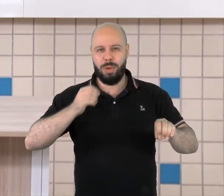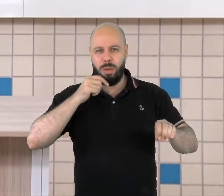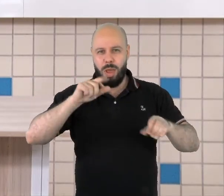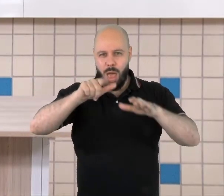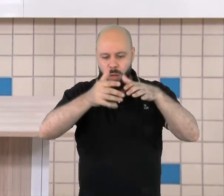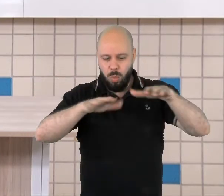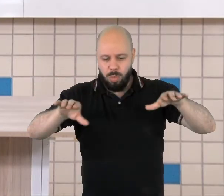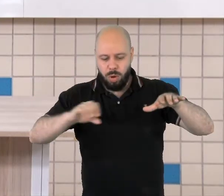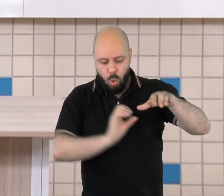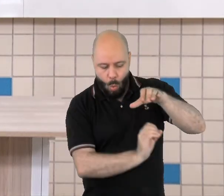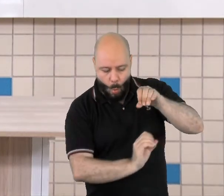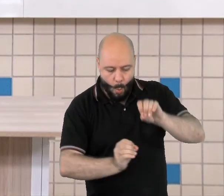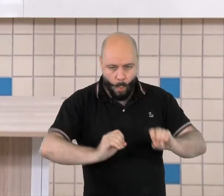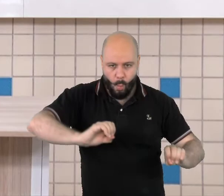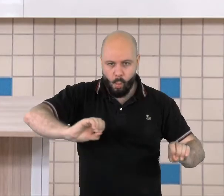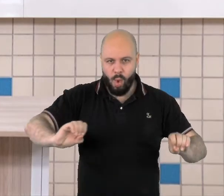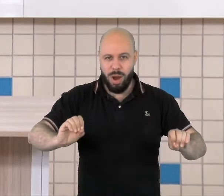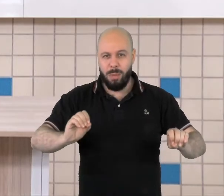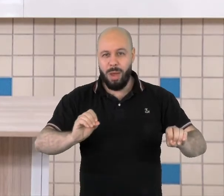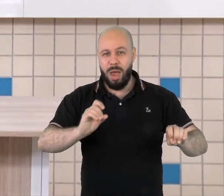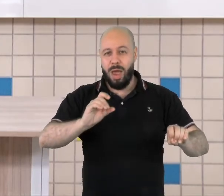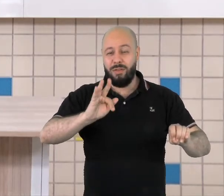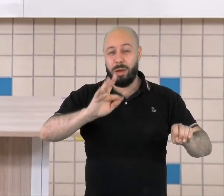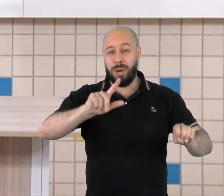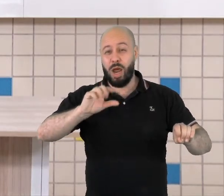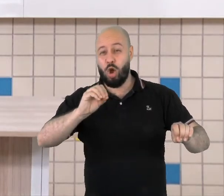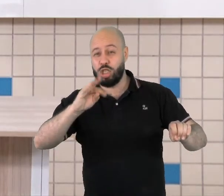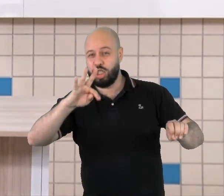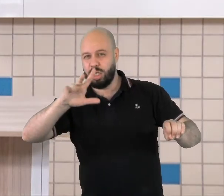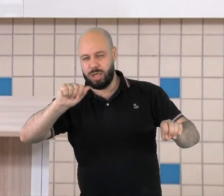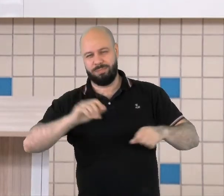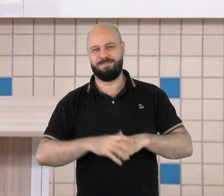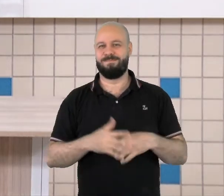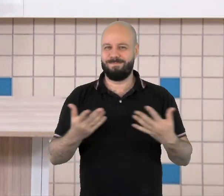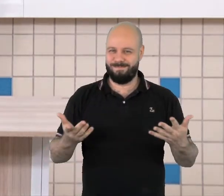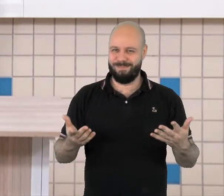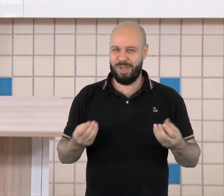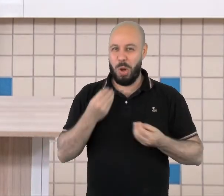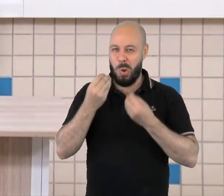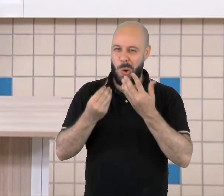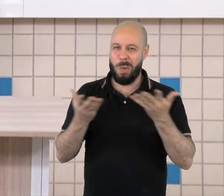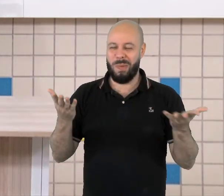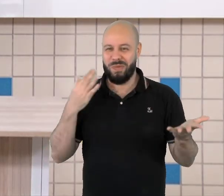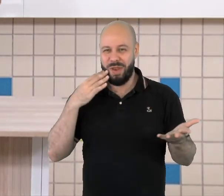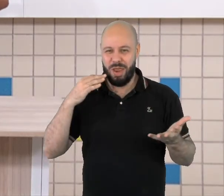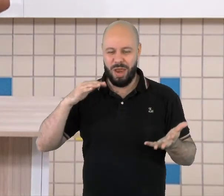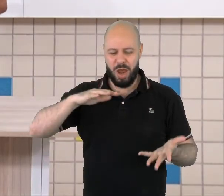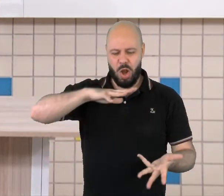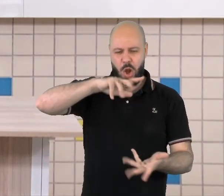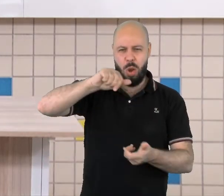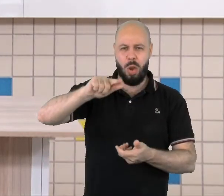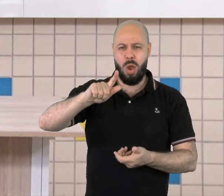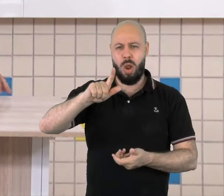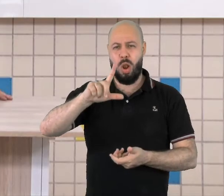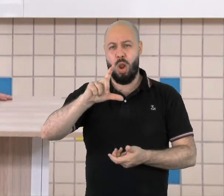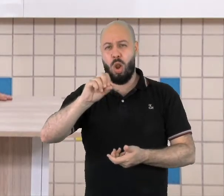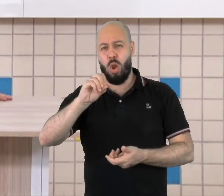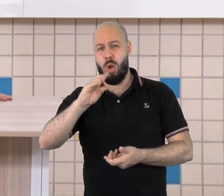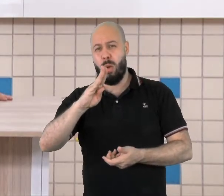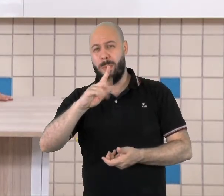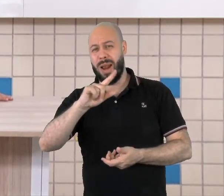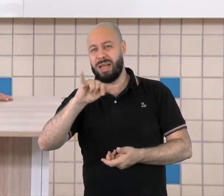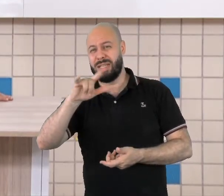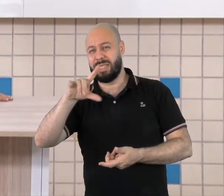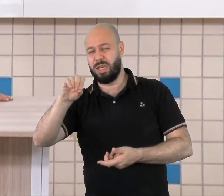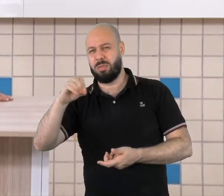subterrâneos abaixo do mar. Ok, pessoal? E como essa globalização, ela vai